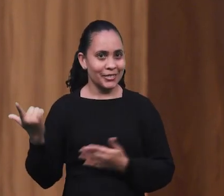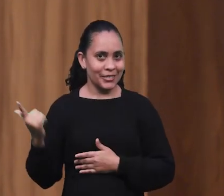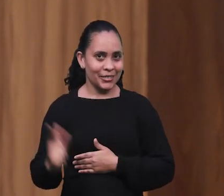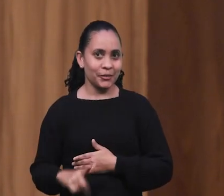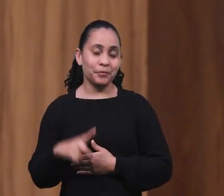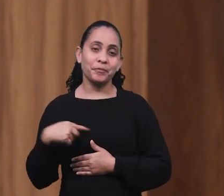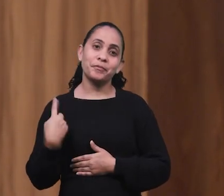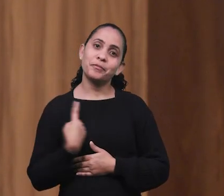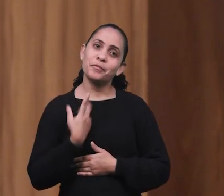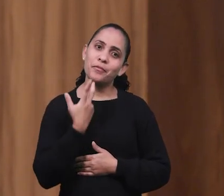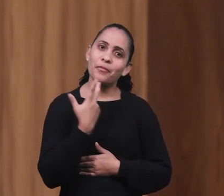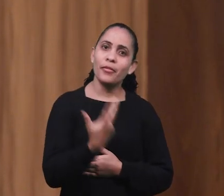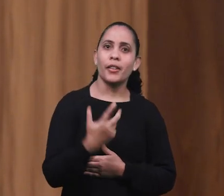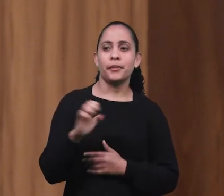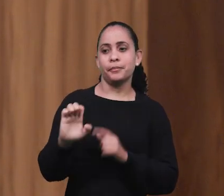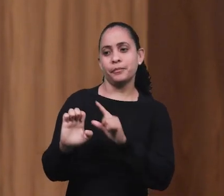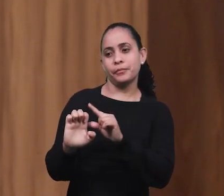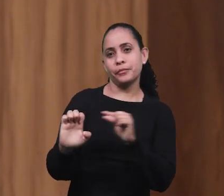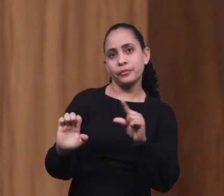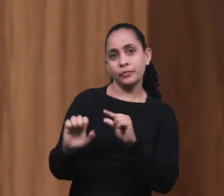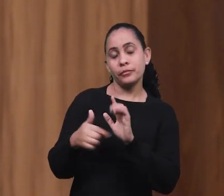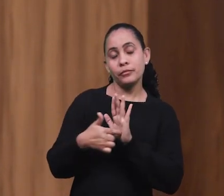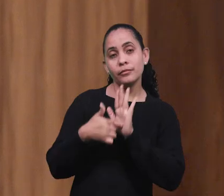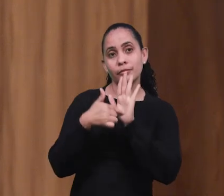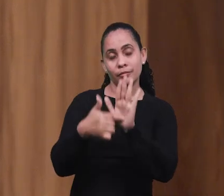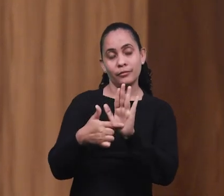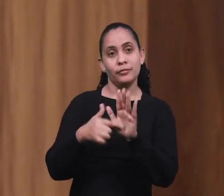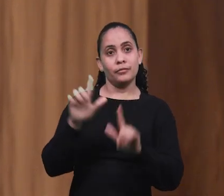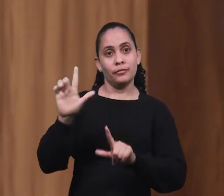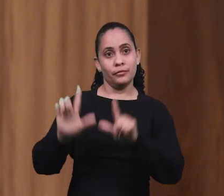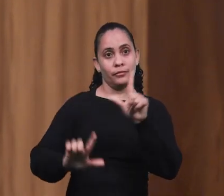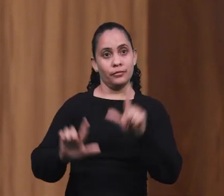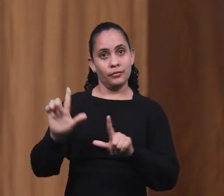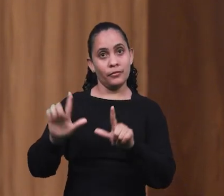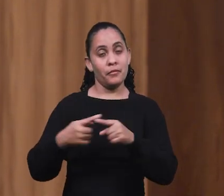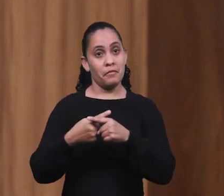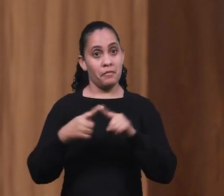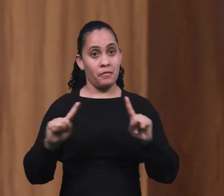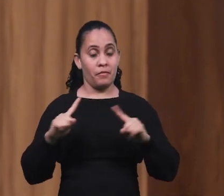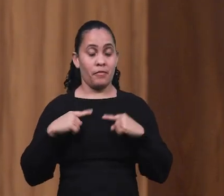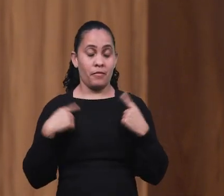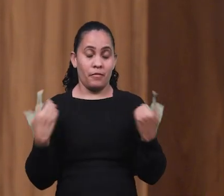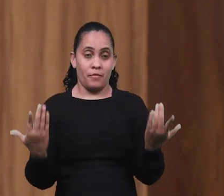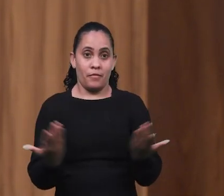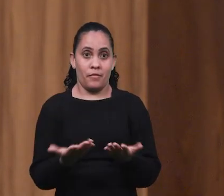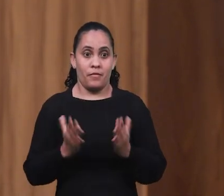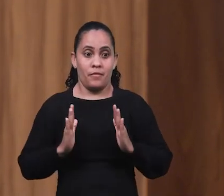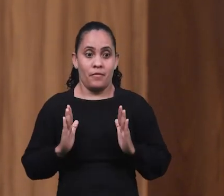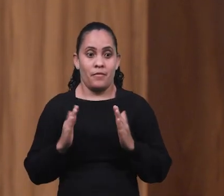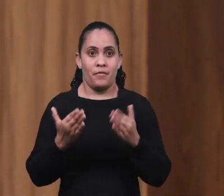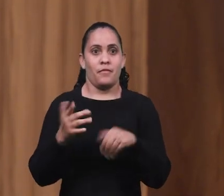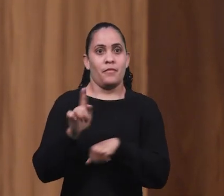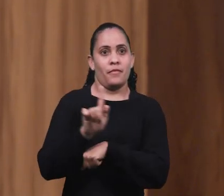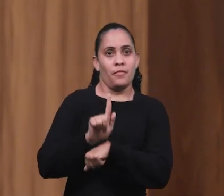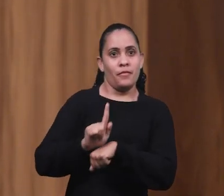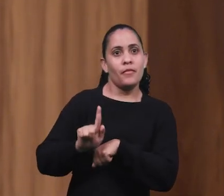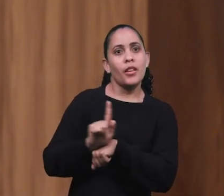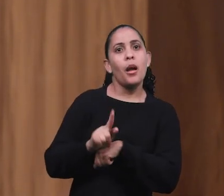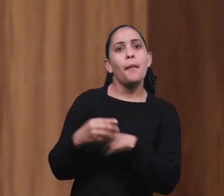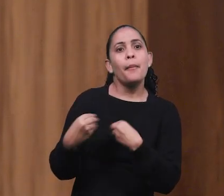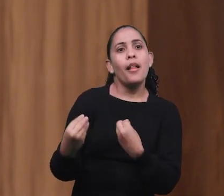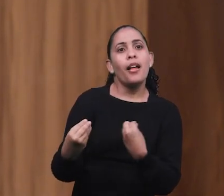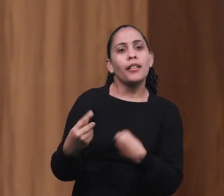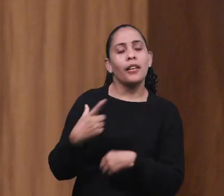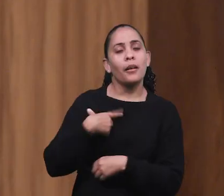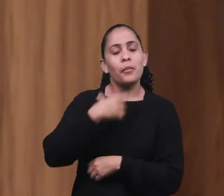hoje um pouco sobre empreendedorismo, já tratamos isso no episódio anterior, mas agora vamos dar enfoque na gestão do negócio. Então, para quem